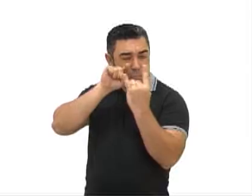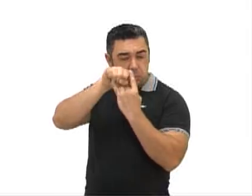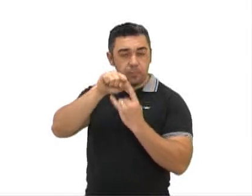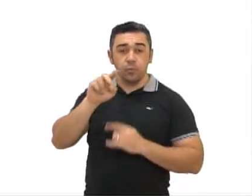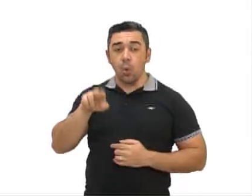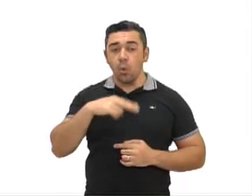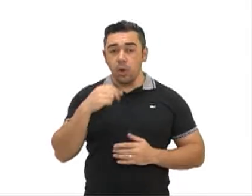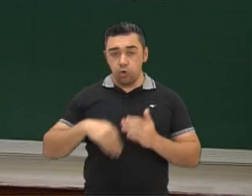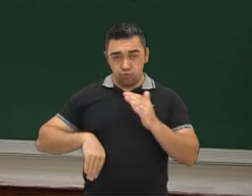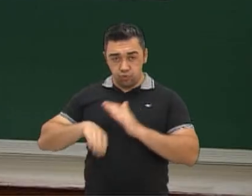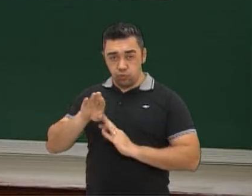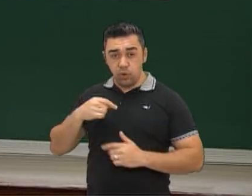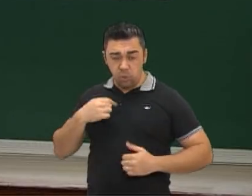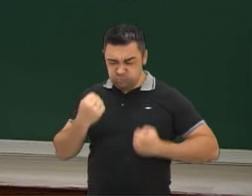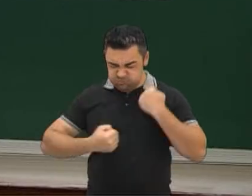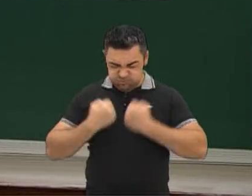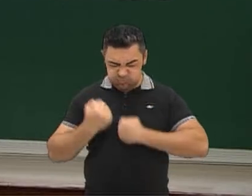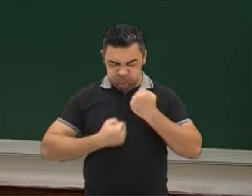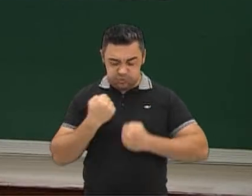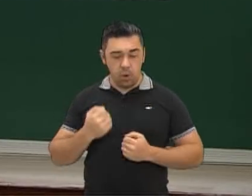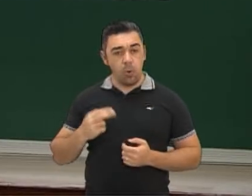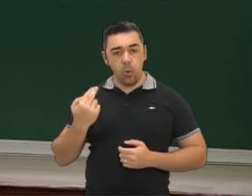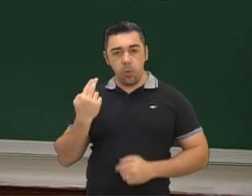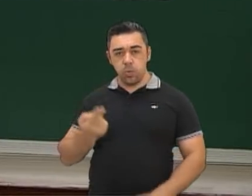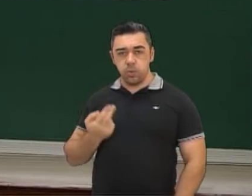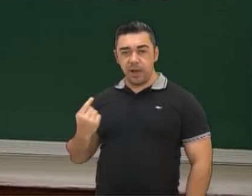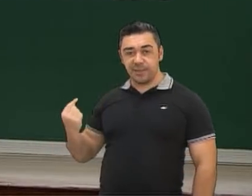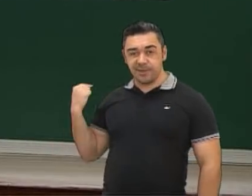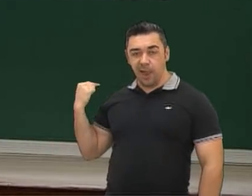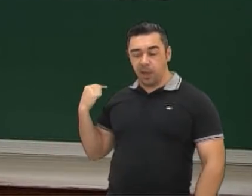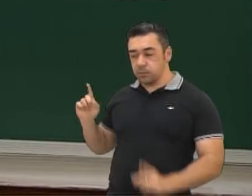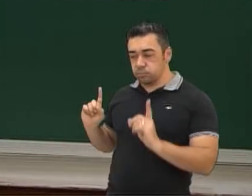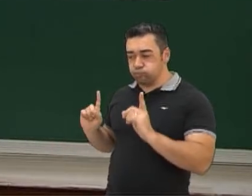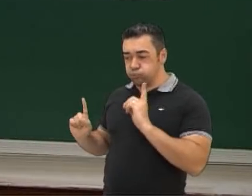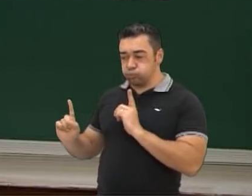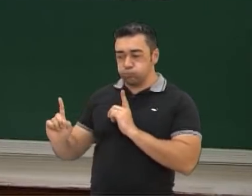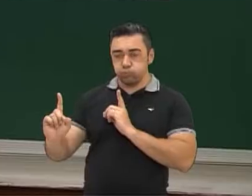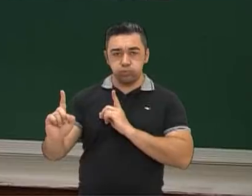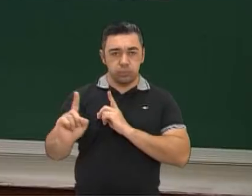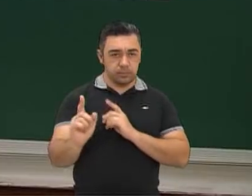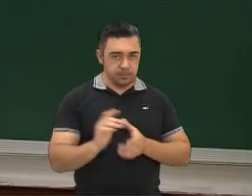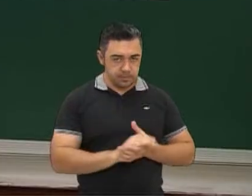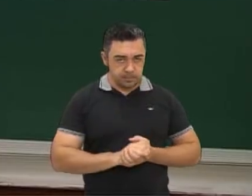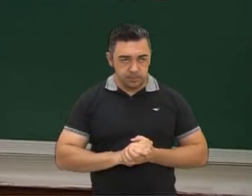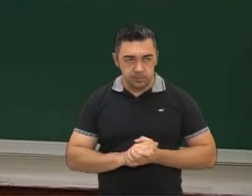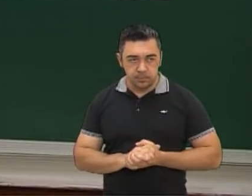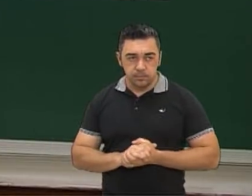correndo para pegar a bola, ou um jogador que está atrás de mim tem que sair correndo para pegar a bola lá na frente.